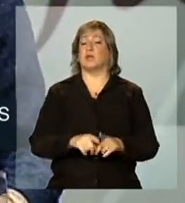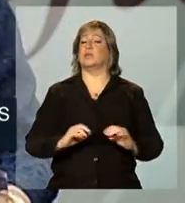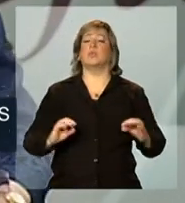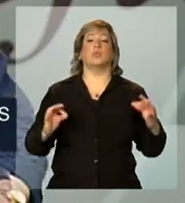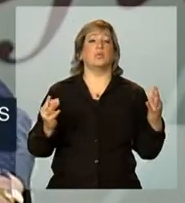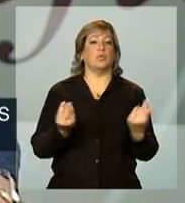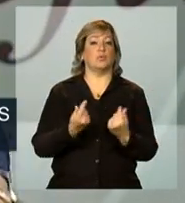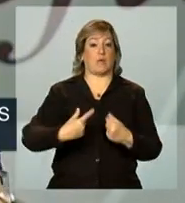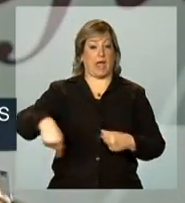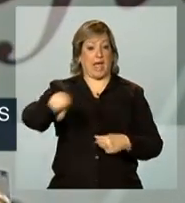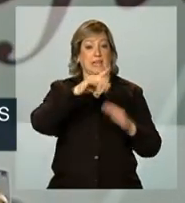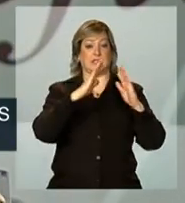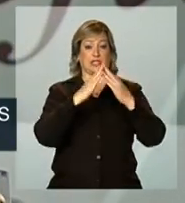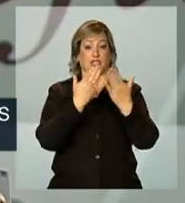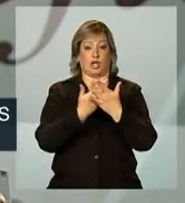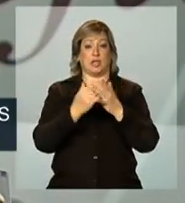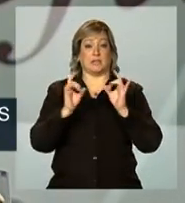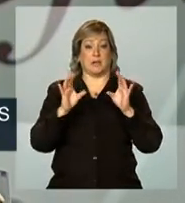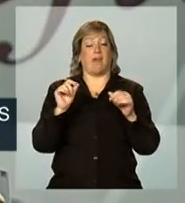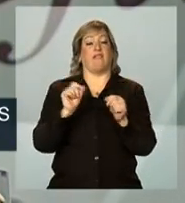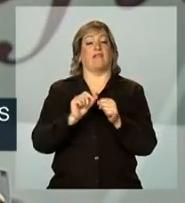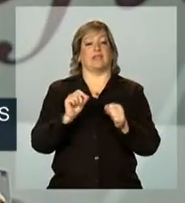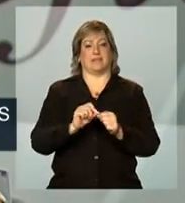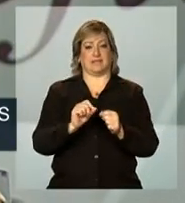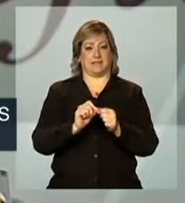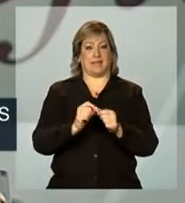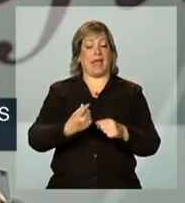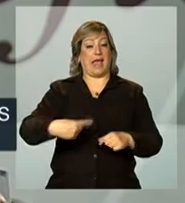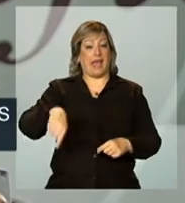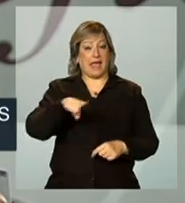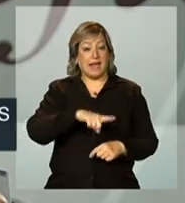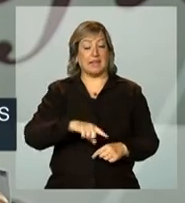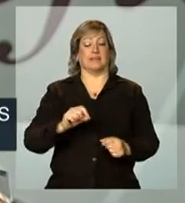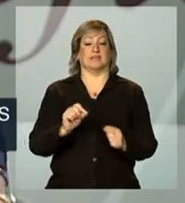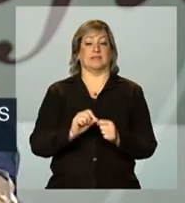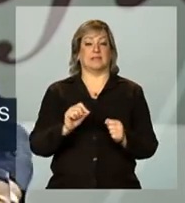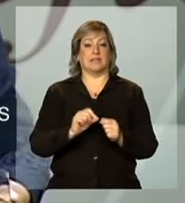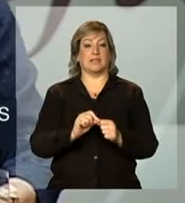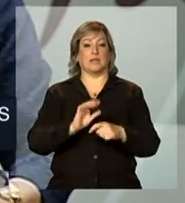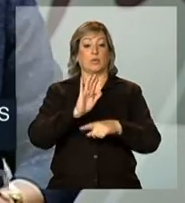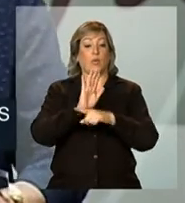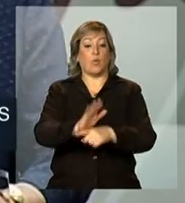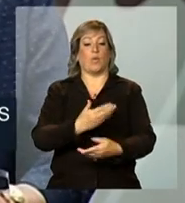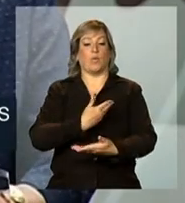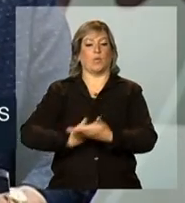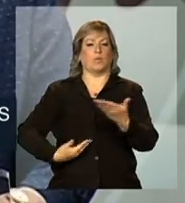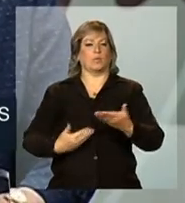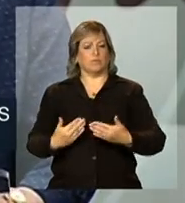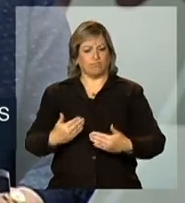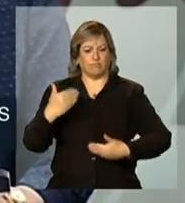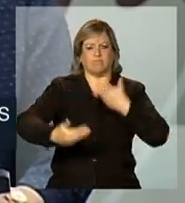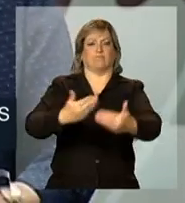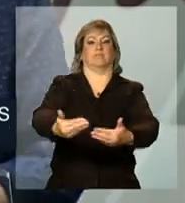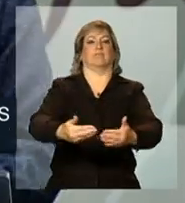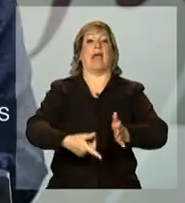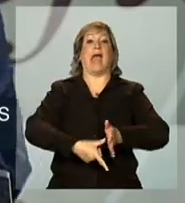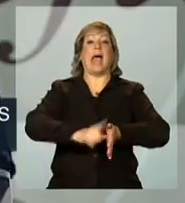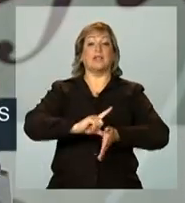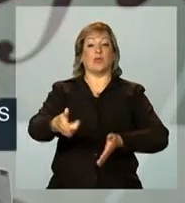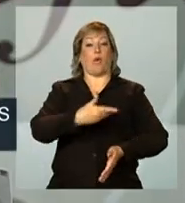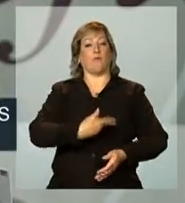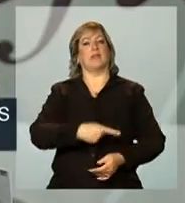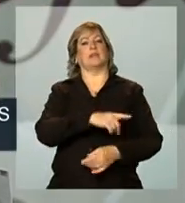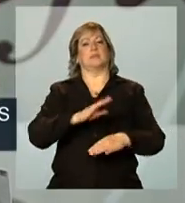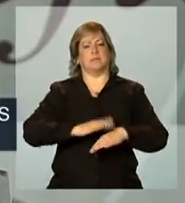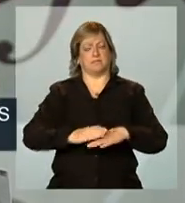que essas instituições fizeram. Elas precederam o Estado e foram essenciais para a